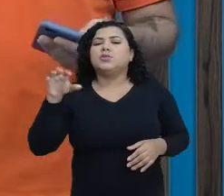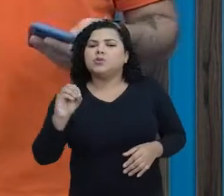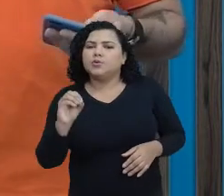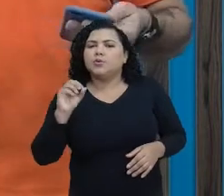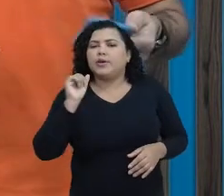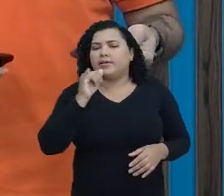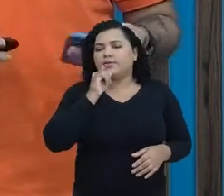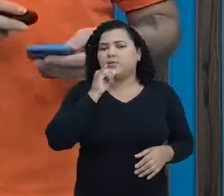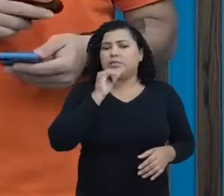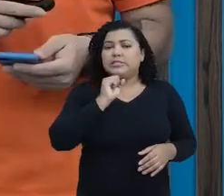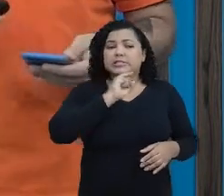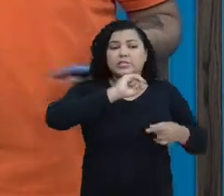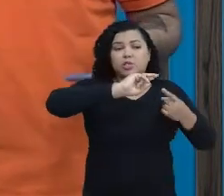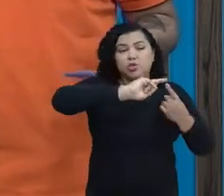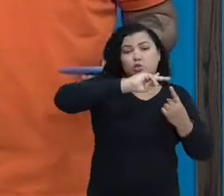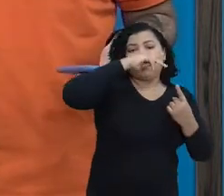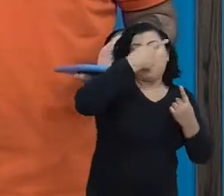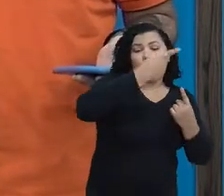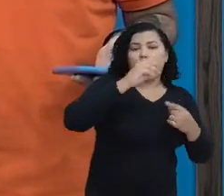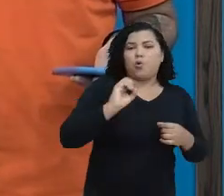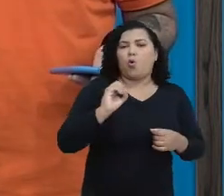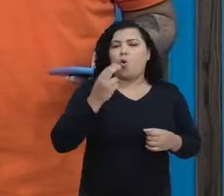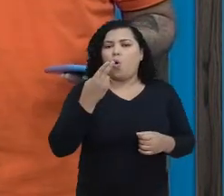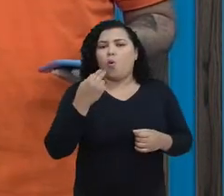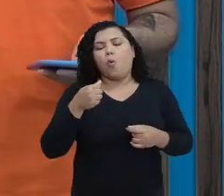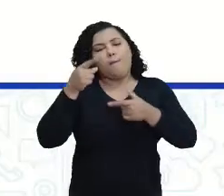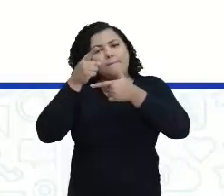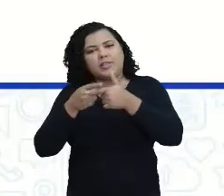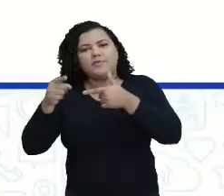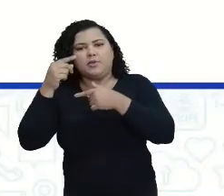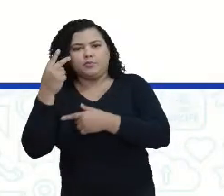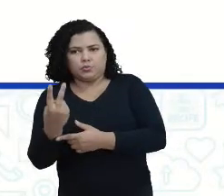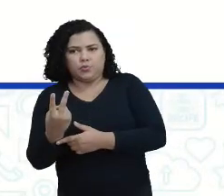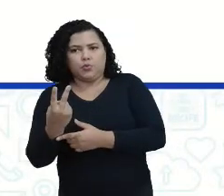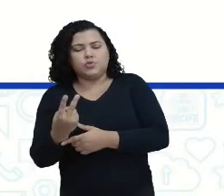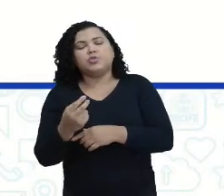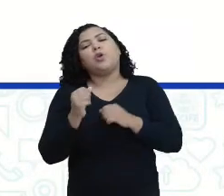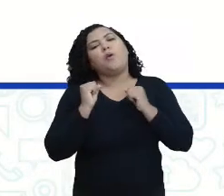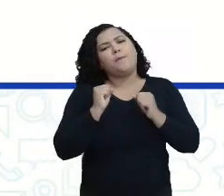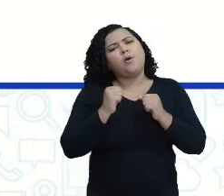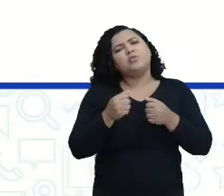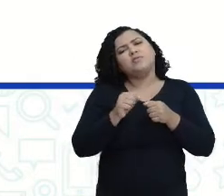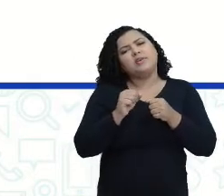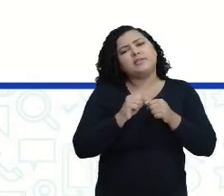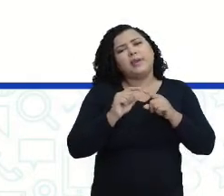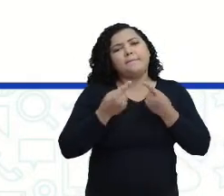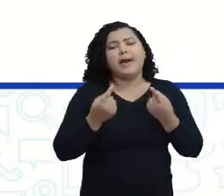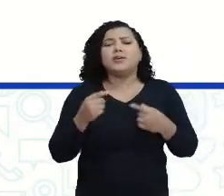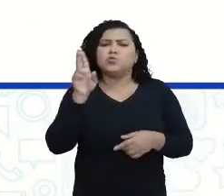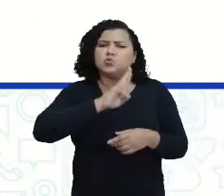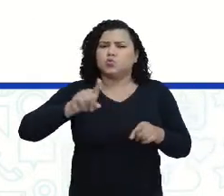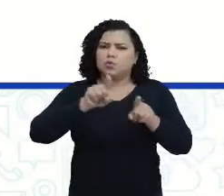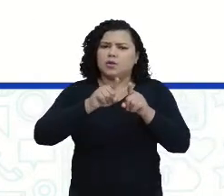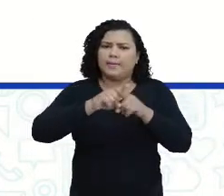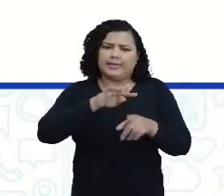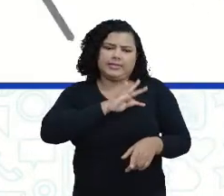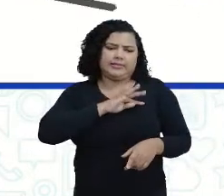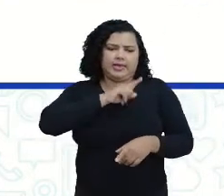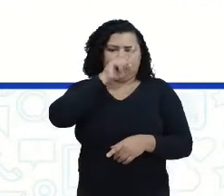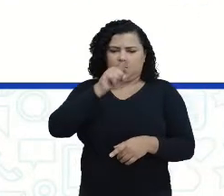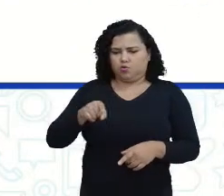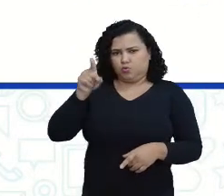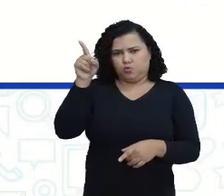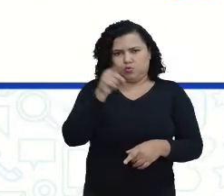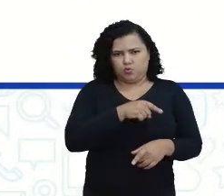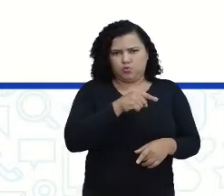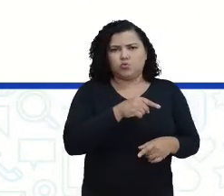é dobro e metade eu consigo fazer sem grandes dificuldades. Mas a gente aplicou a técnica de meio pelos extremos como uma ideia ou